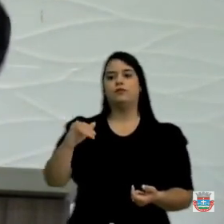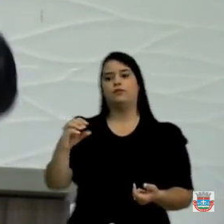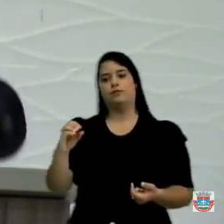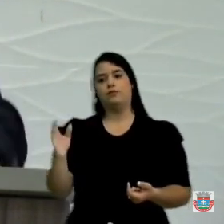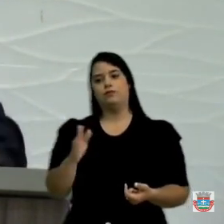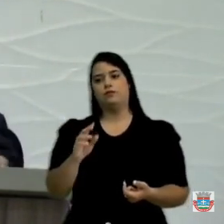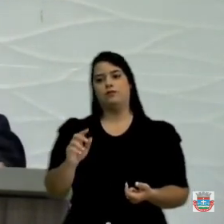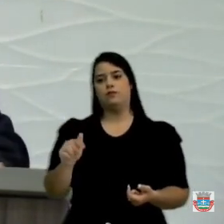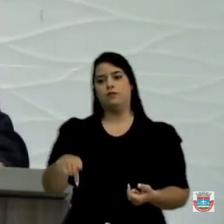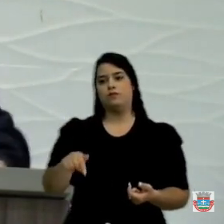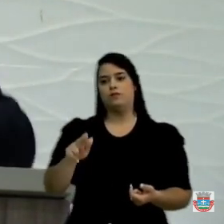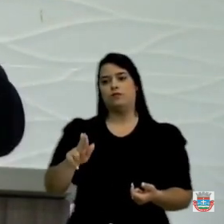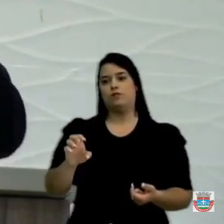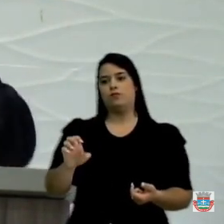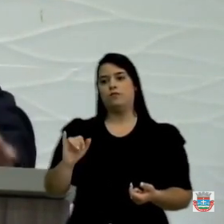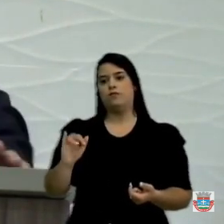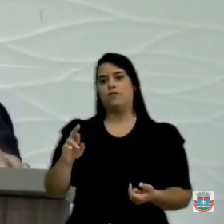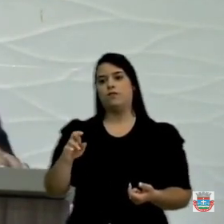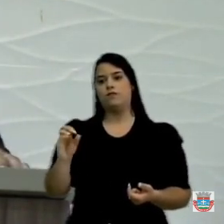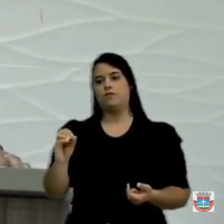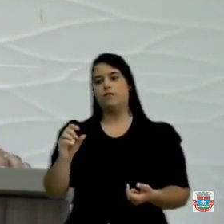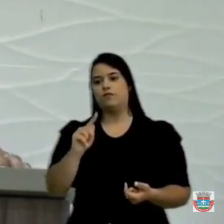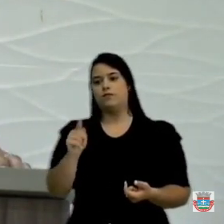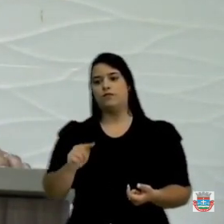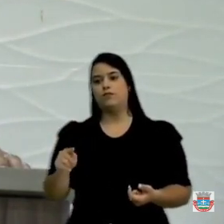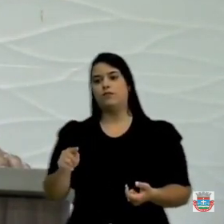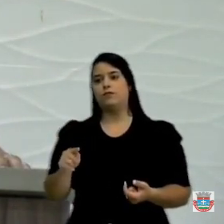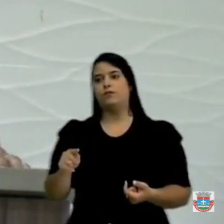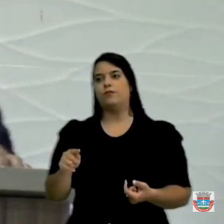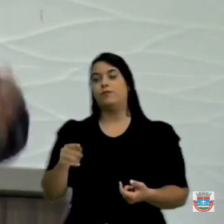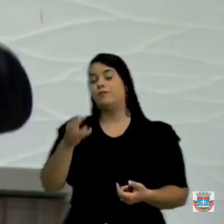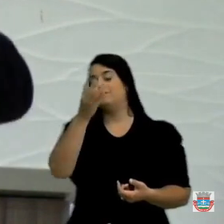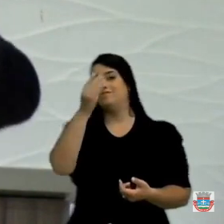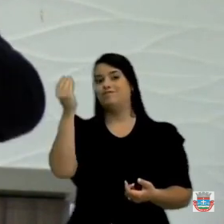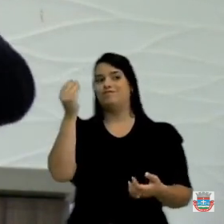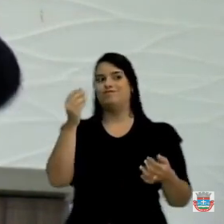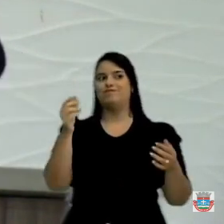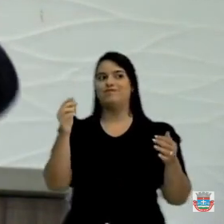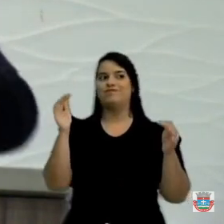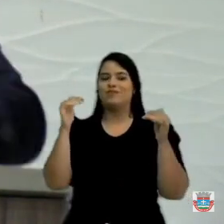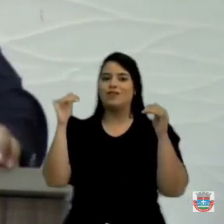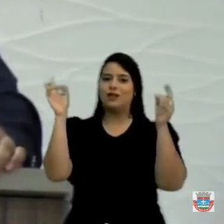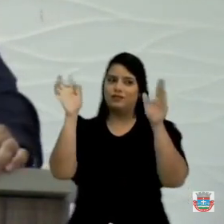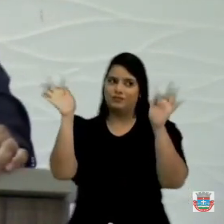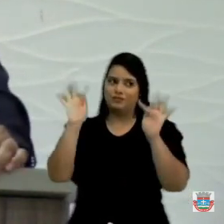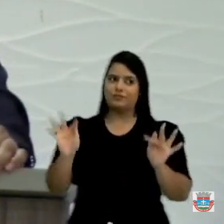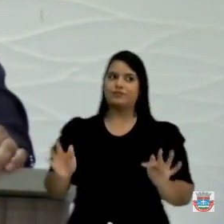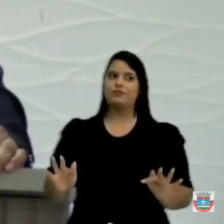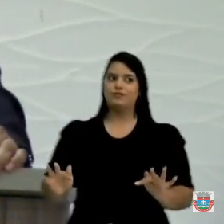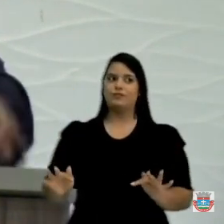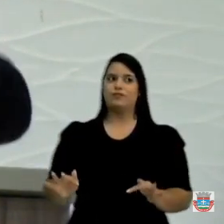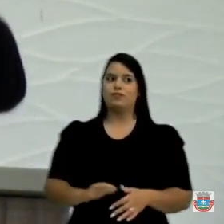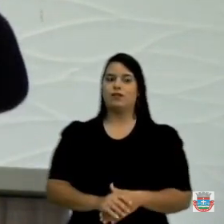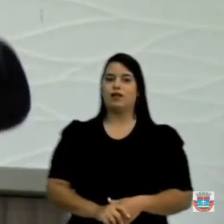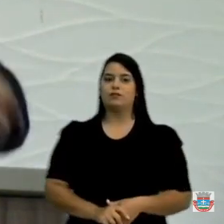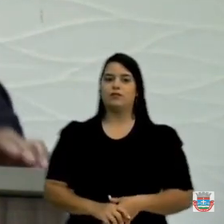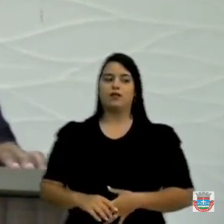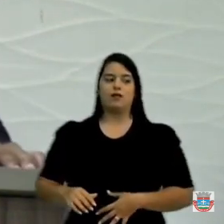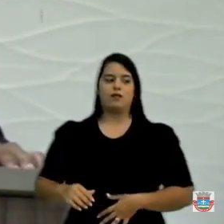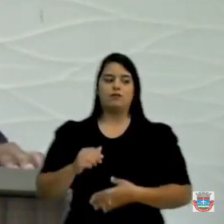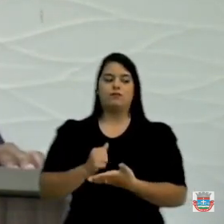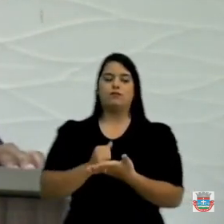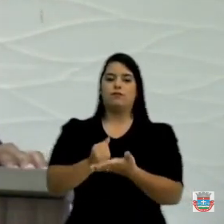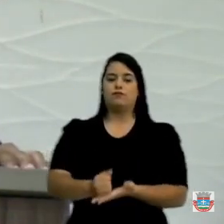que ontem fez aniversário, esqueci de colocar aqui as felicitações, para poder ajudar São Bento do Una. Esse sim